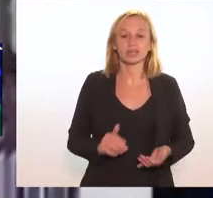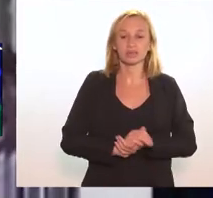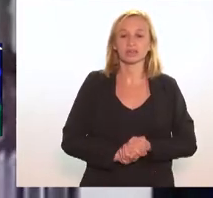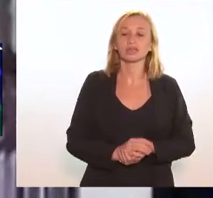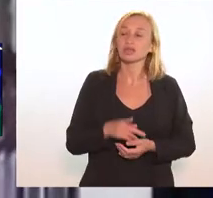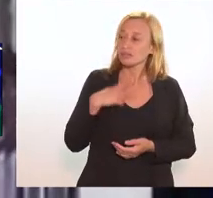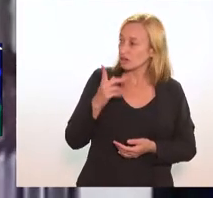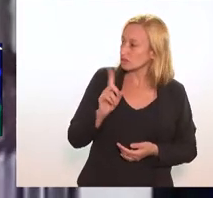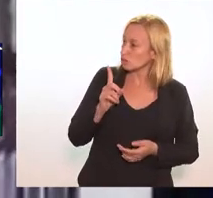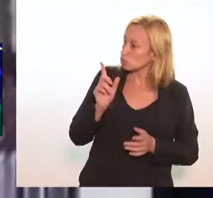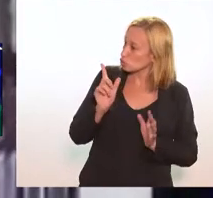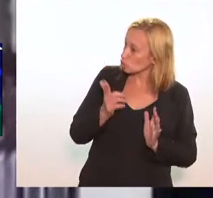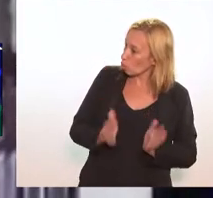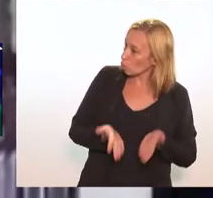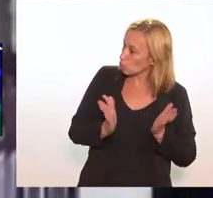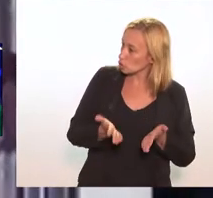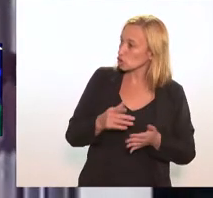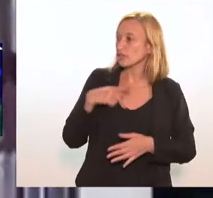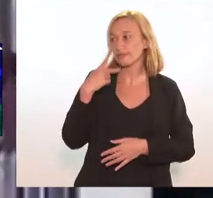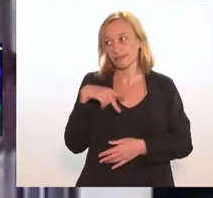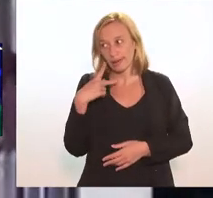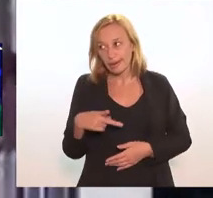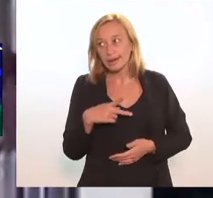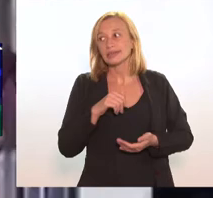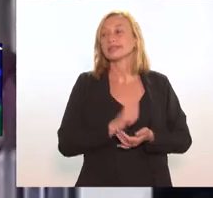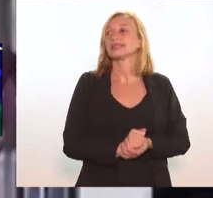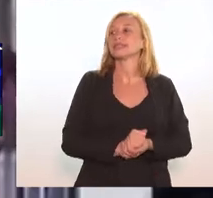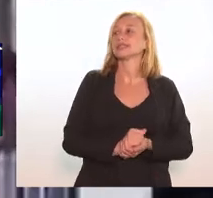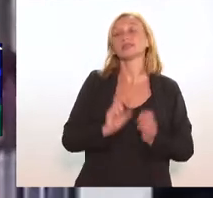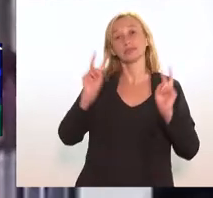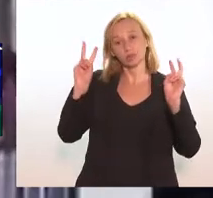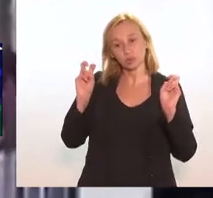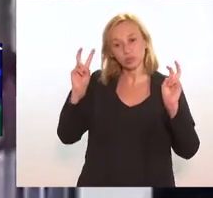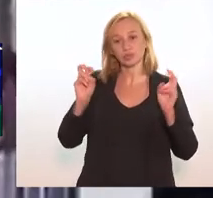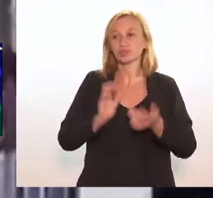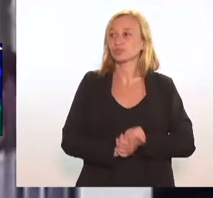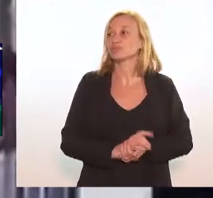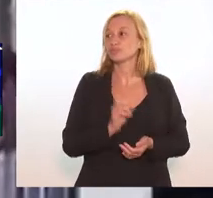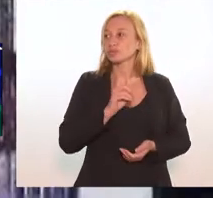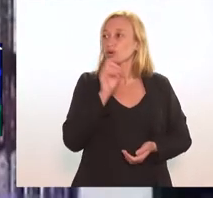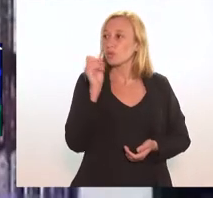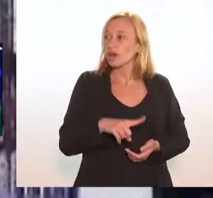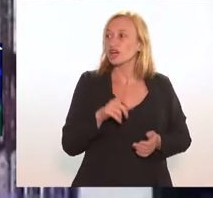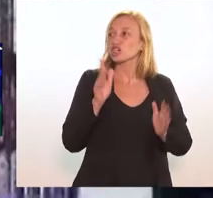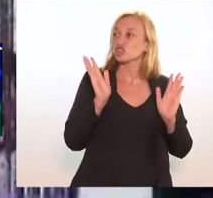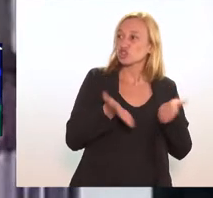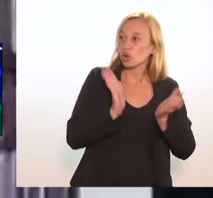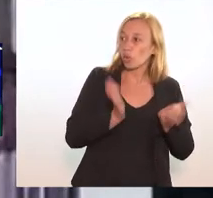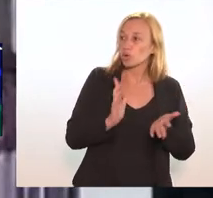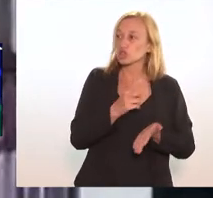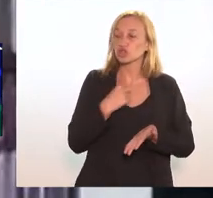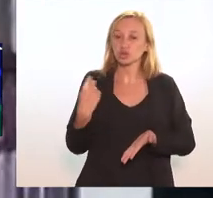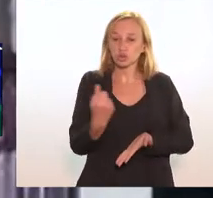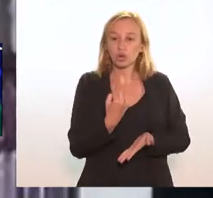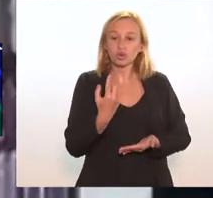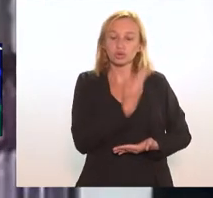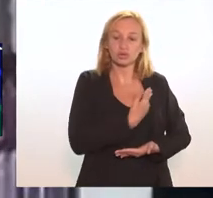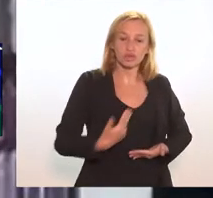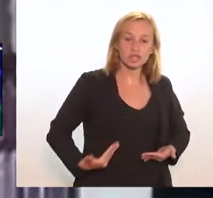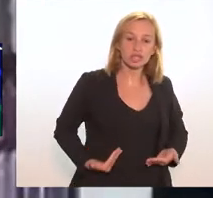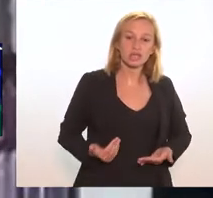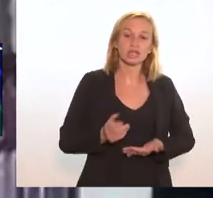é de hoje que se fala desta situação e não é de hoje que os nossos